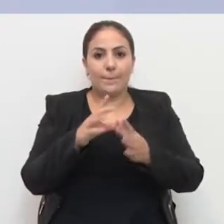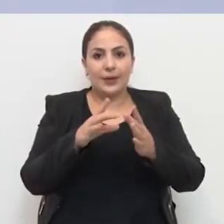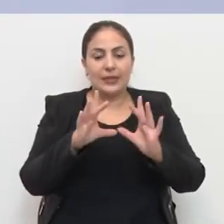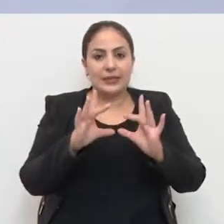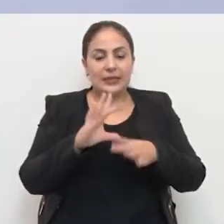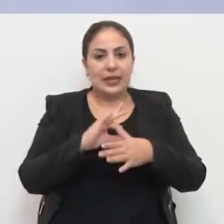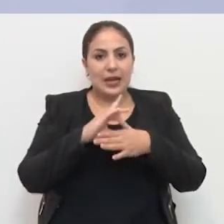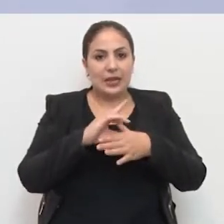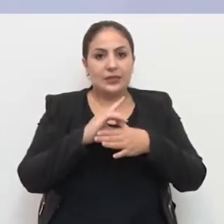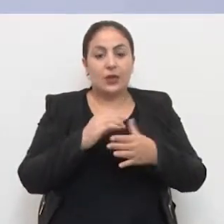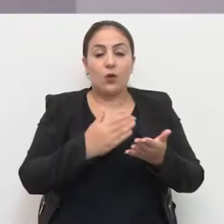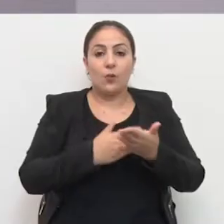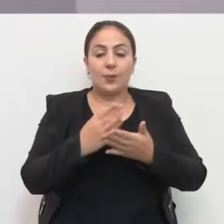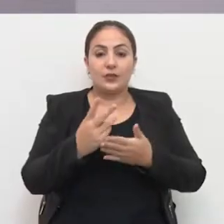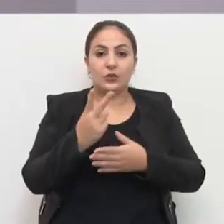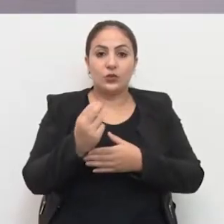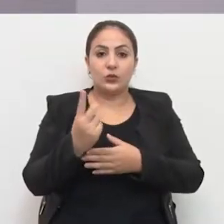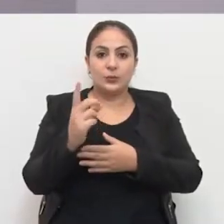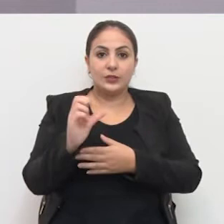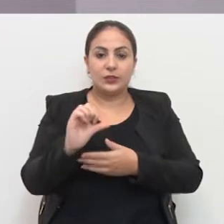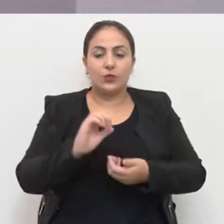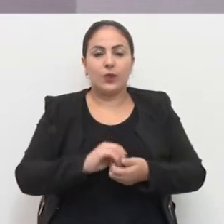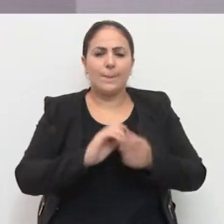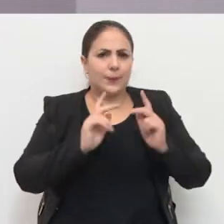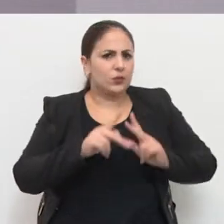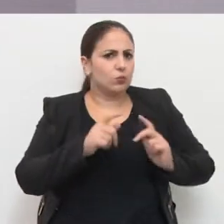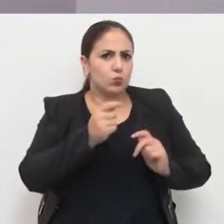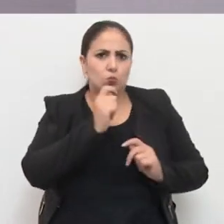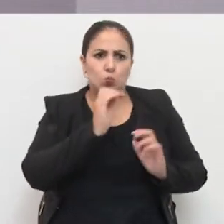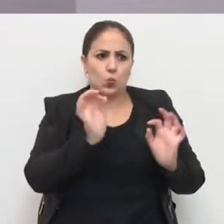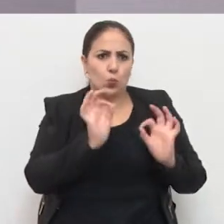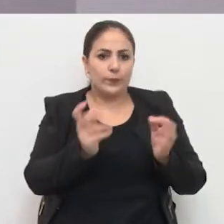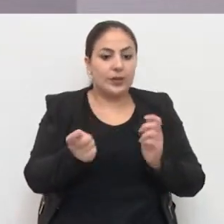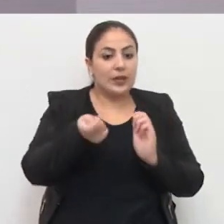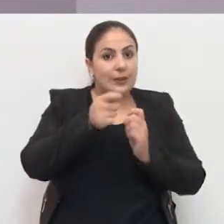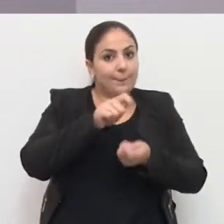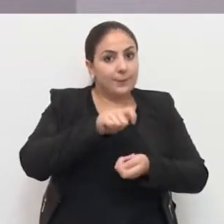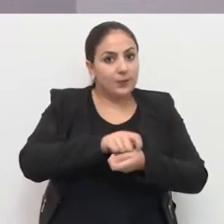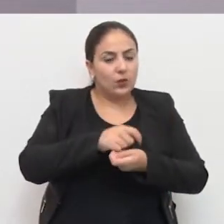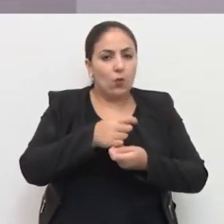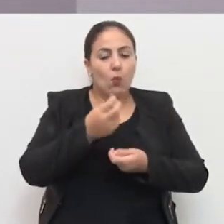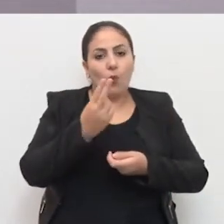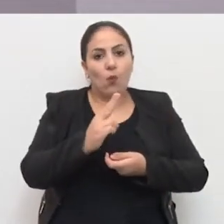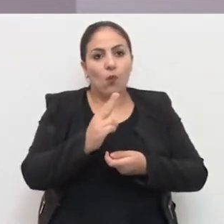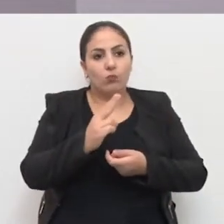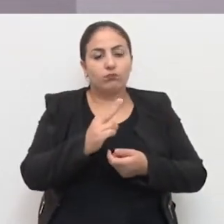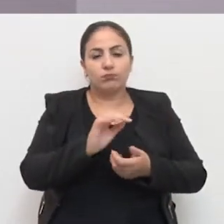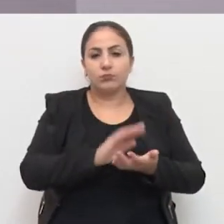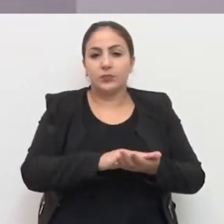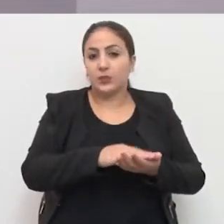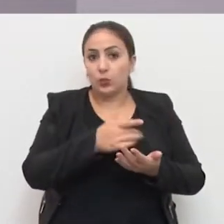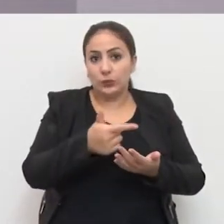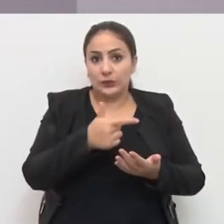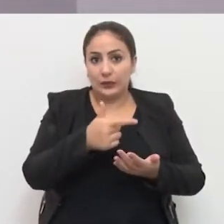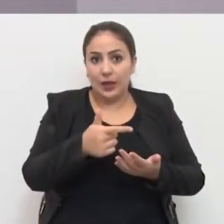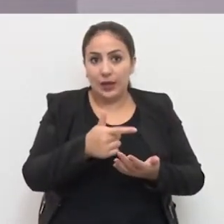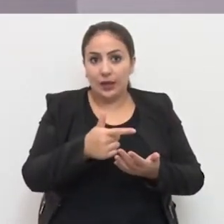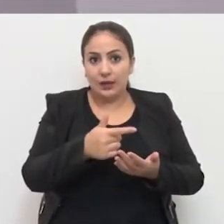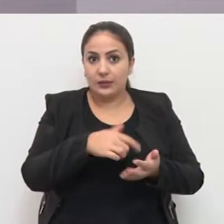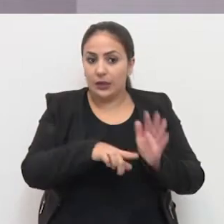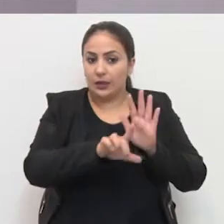em 2019. Aquele empresário que ainda não se adaptou, que ainda não está amparado pela